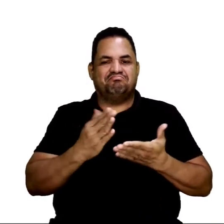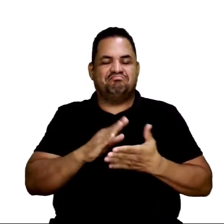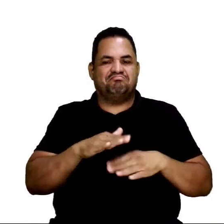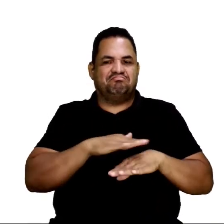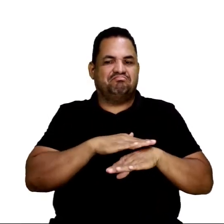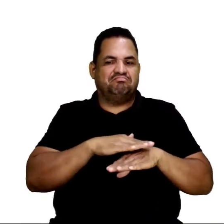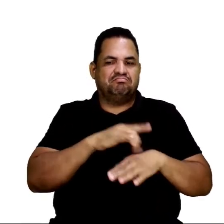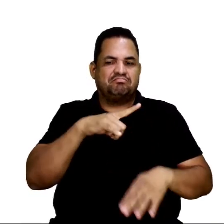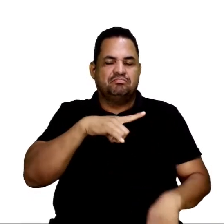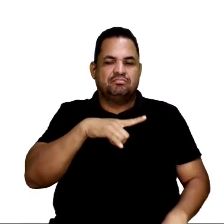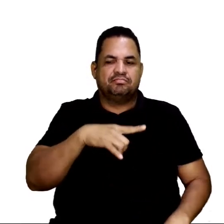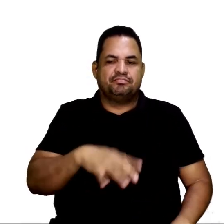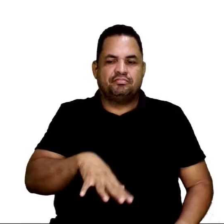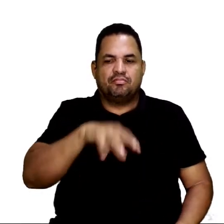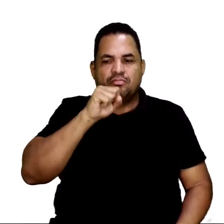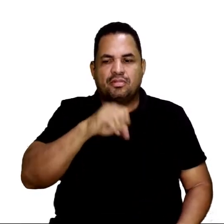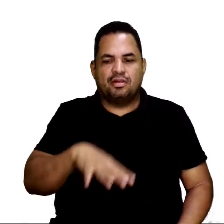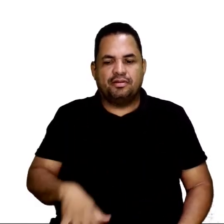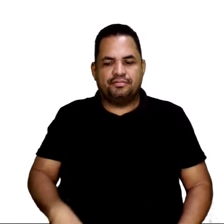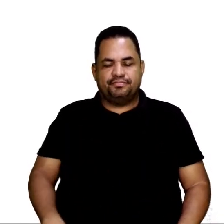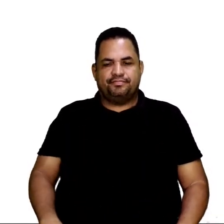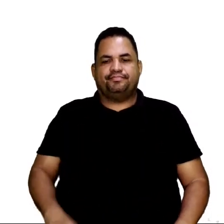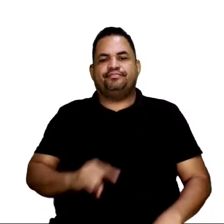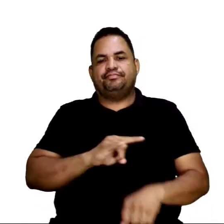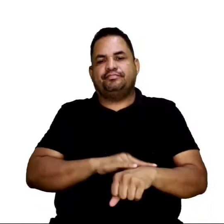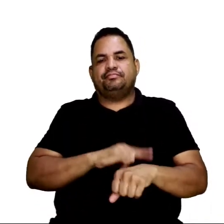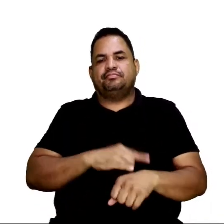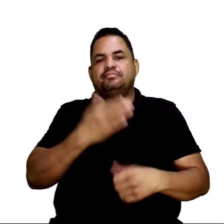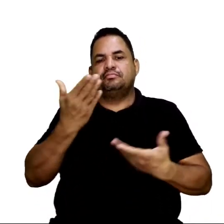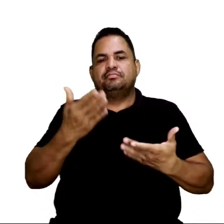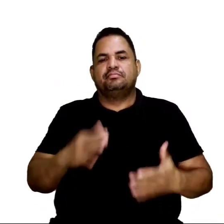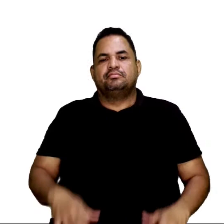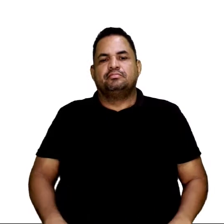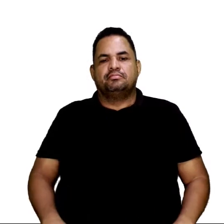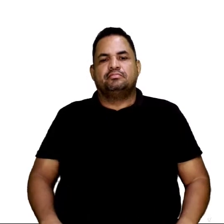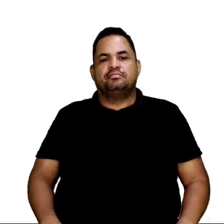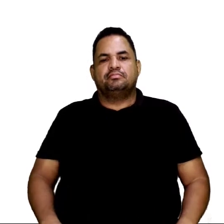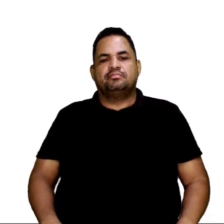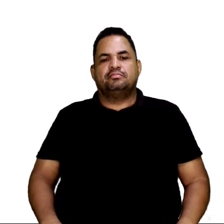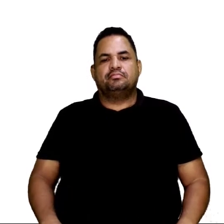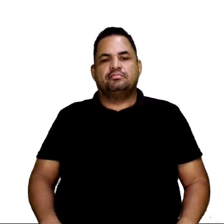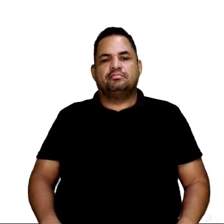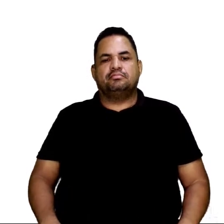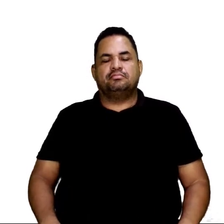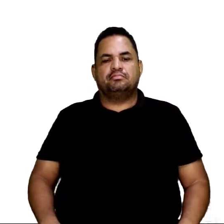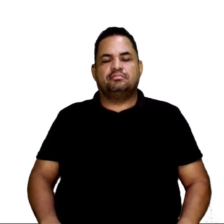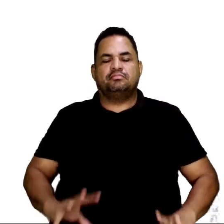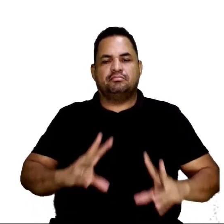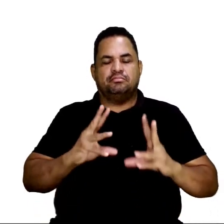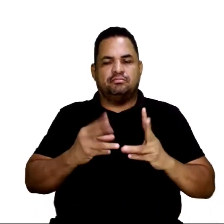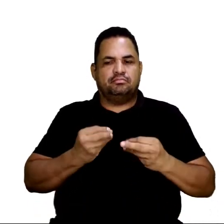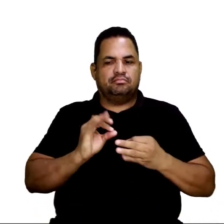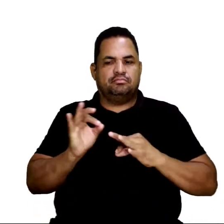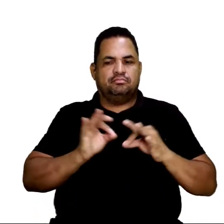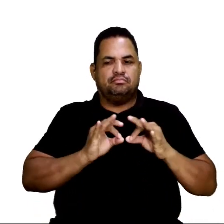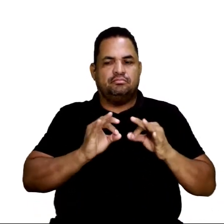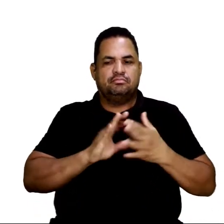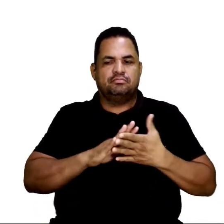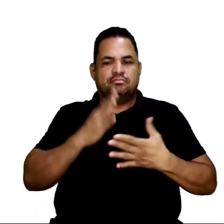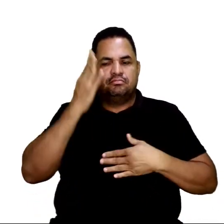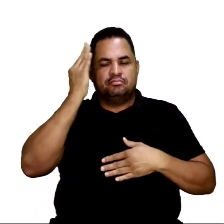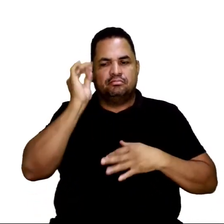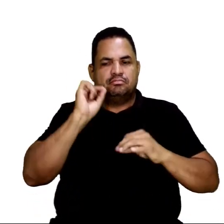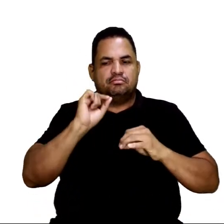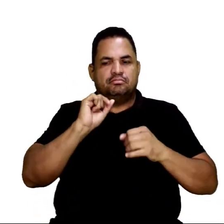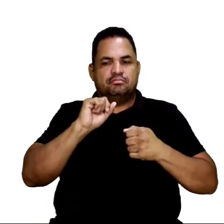uma situação respiratória, excretor, urinário, genital, nervoso, tá tudo ali já. Todo mundo sabe exatamente o